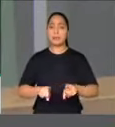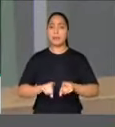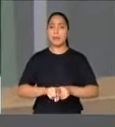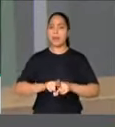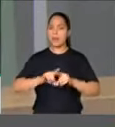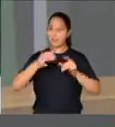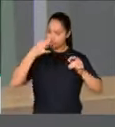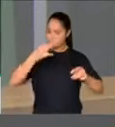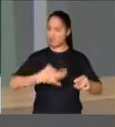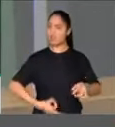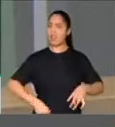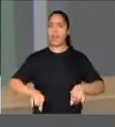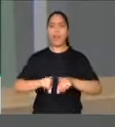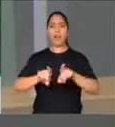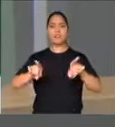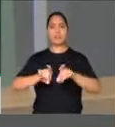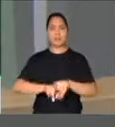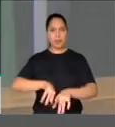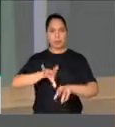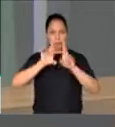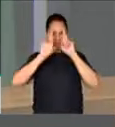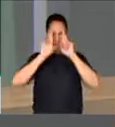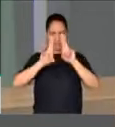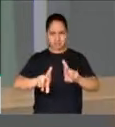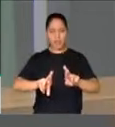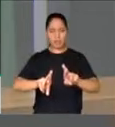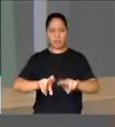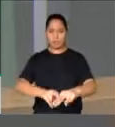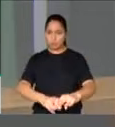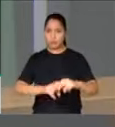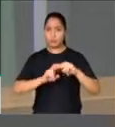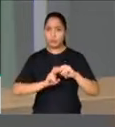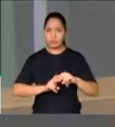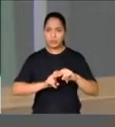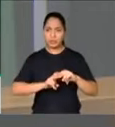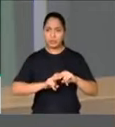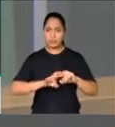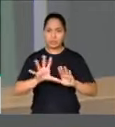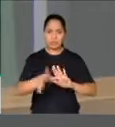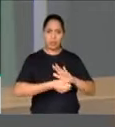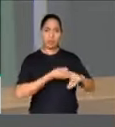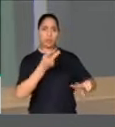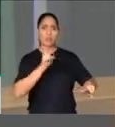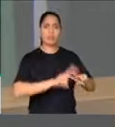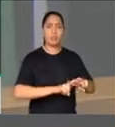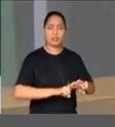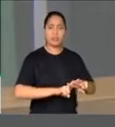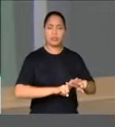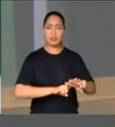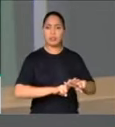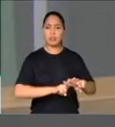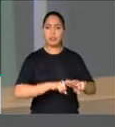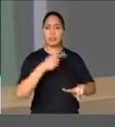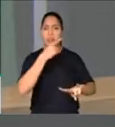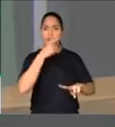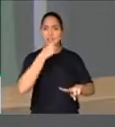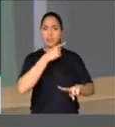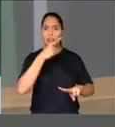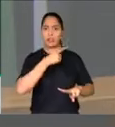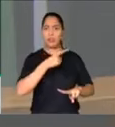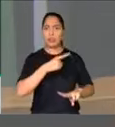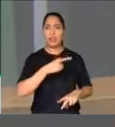dignidade, ao respeito, e é por isso que ele está sequestrado hoje. É por isso que ele está lá em